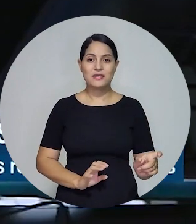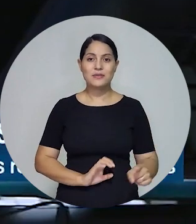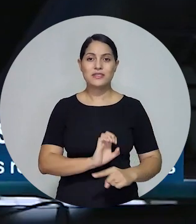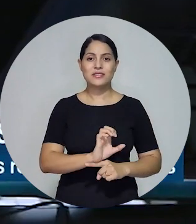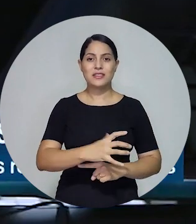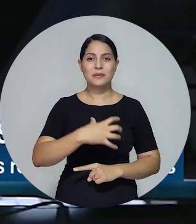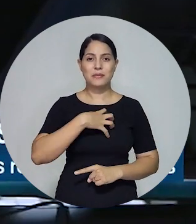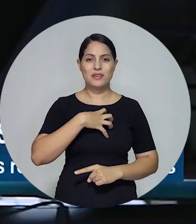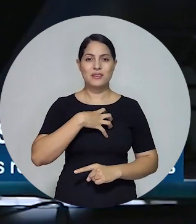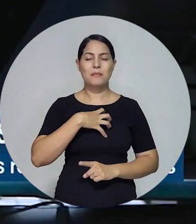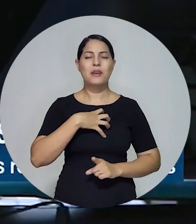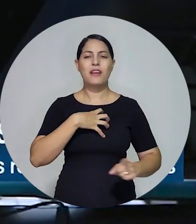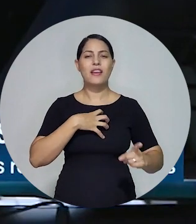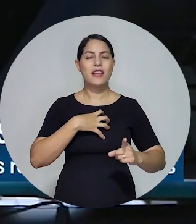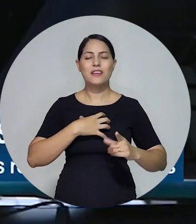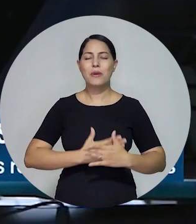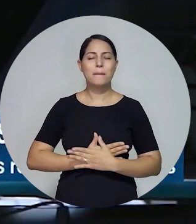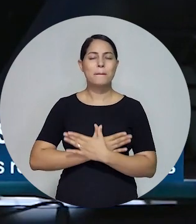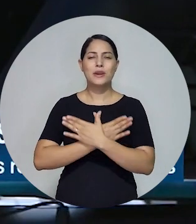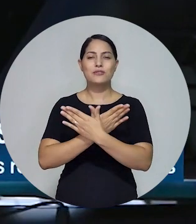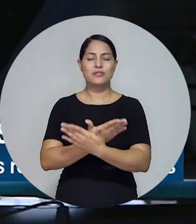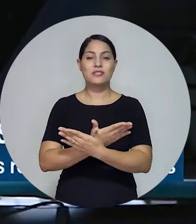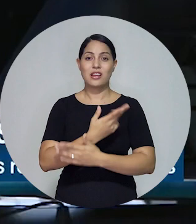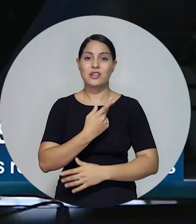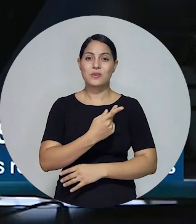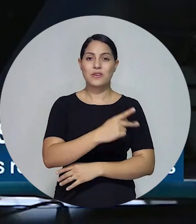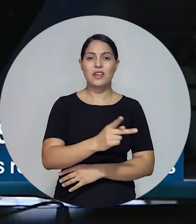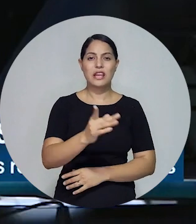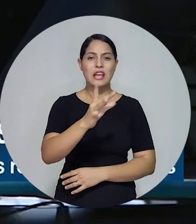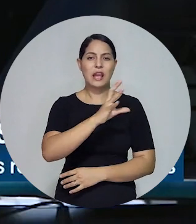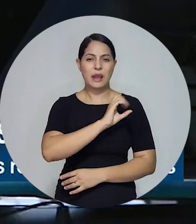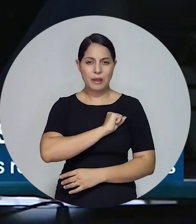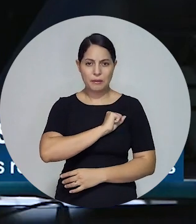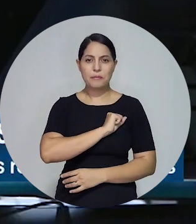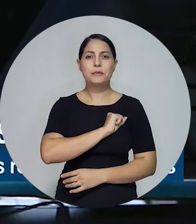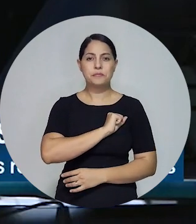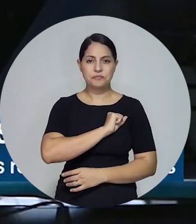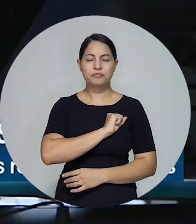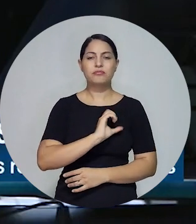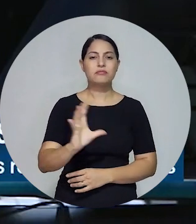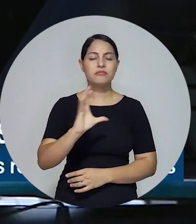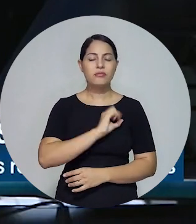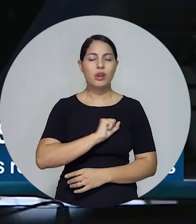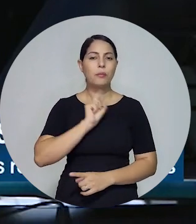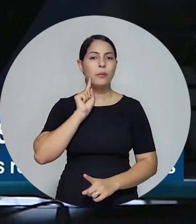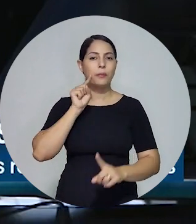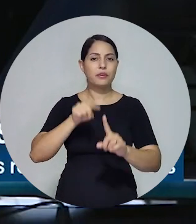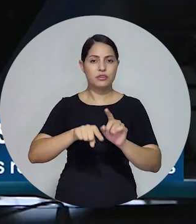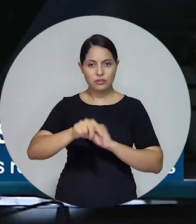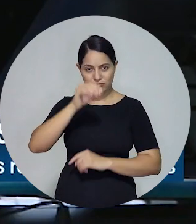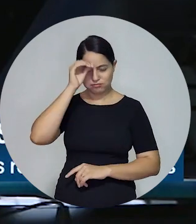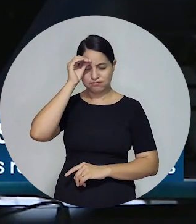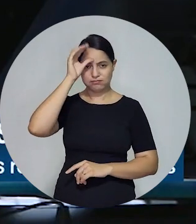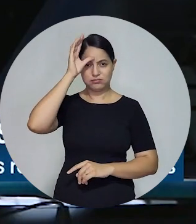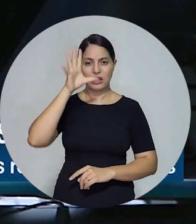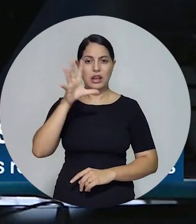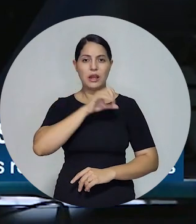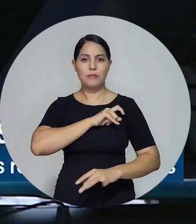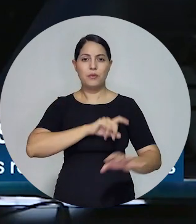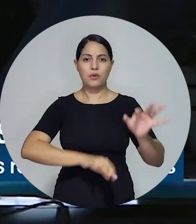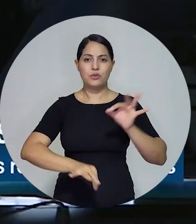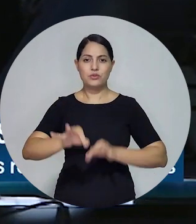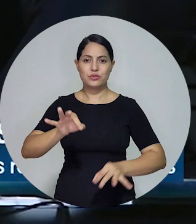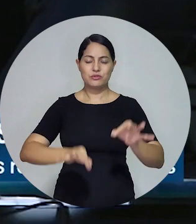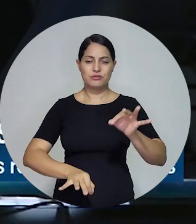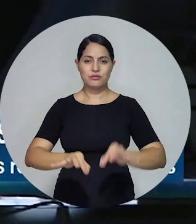estimado baiano era, acima de tudo, um apaixonado, uma criatura repleta de amor. Amor ao